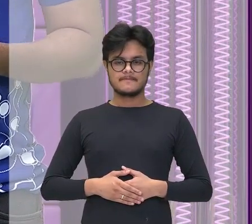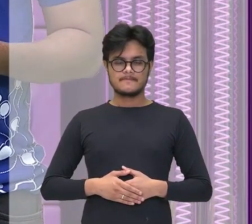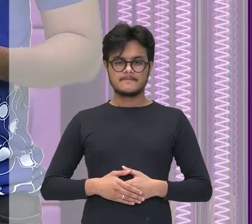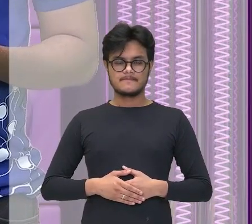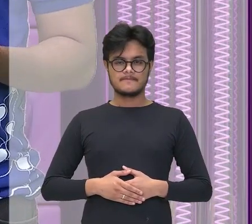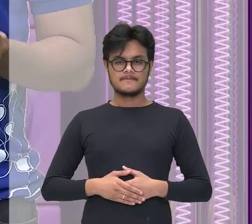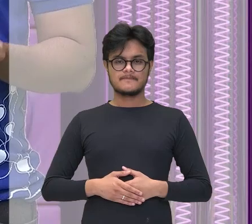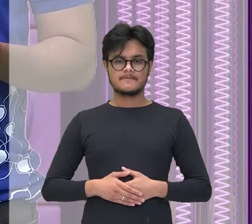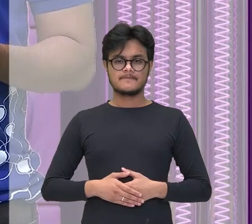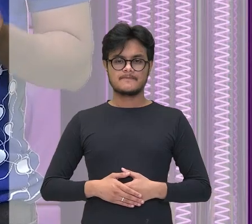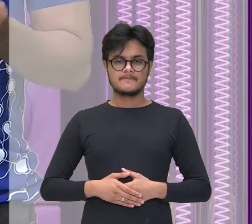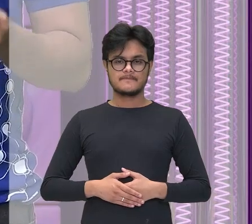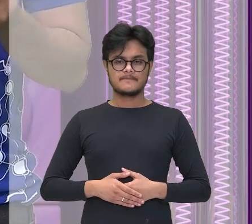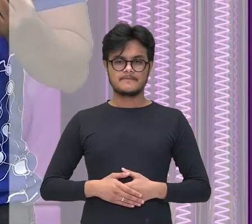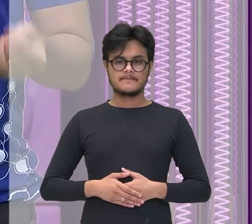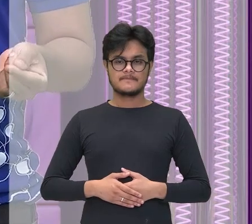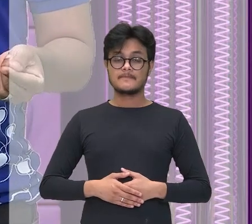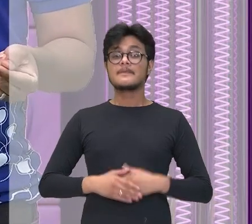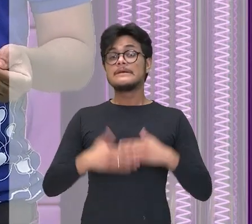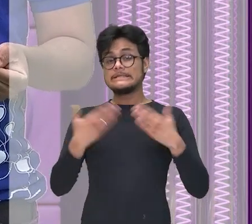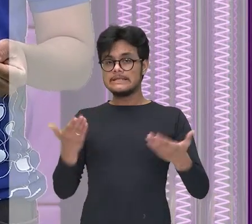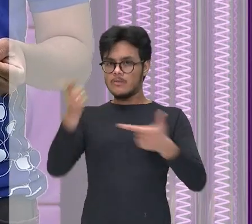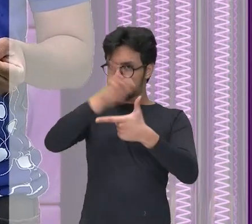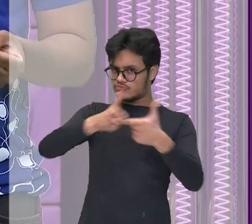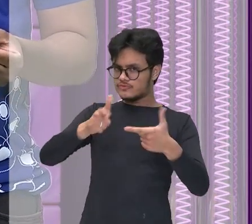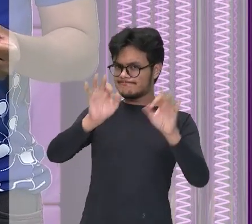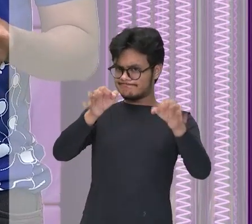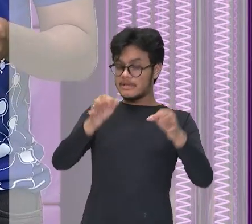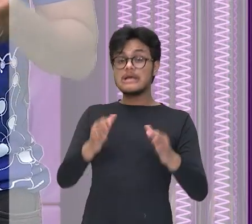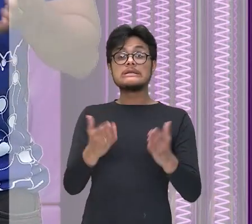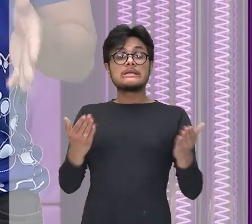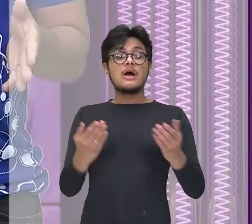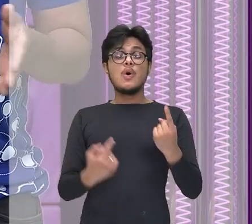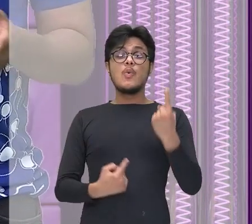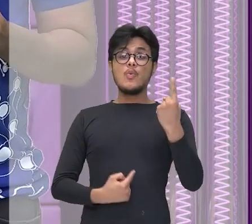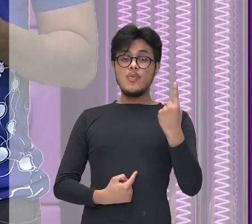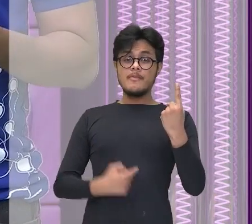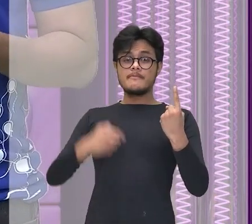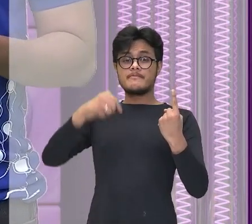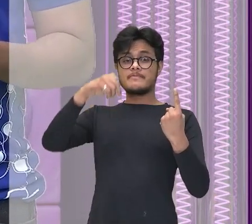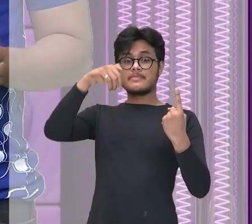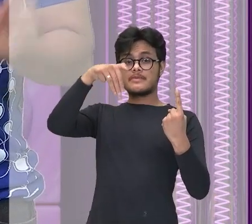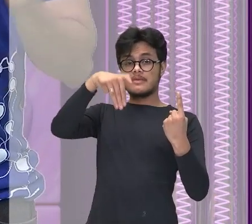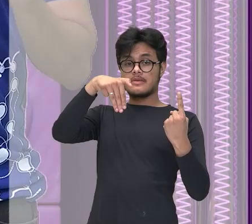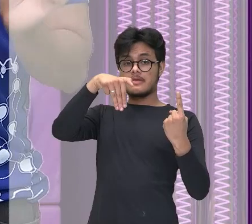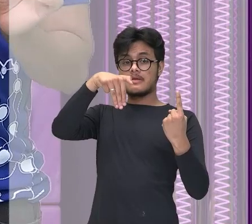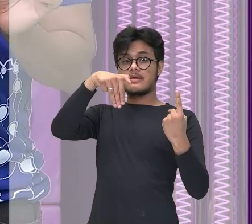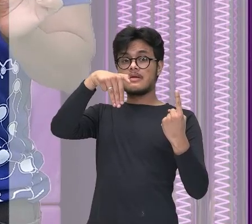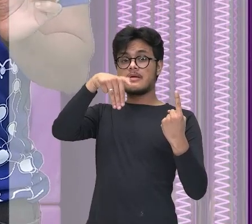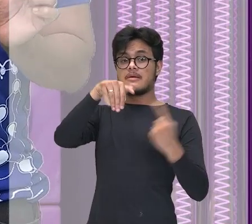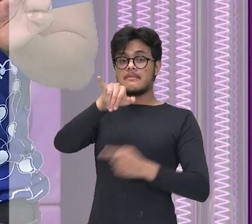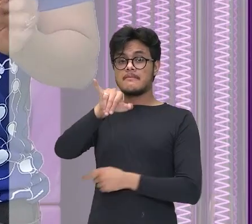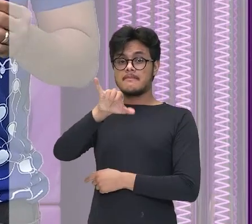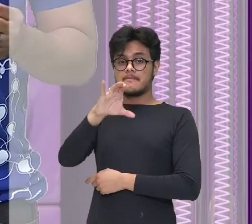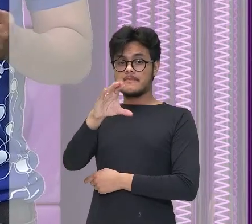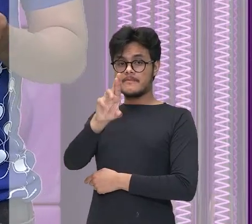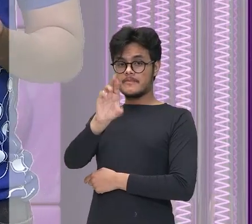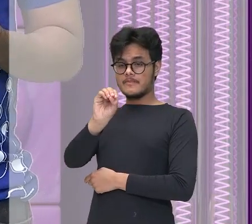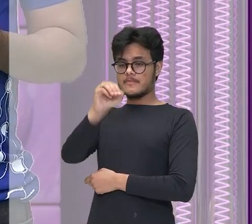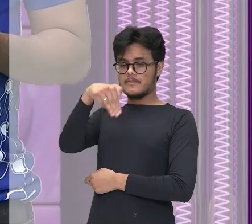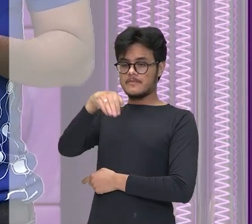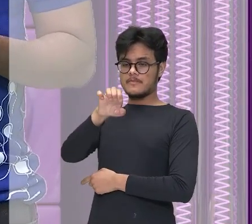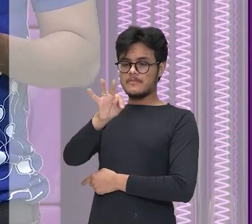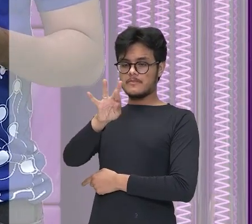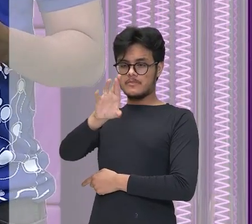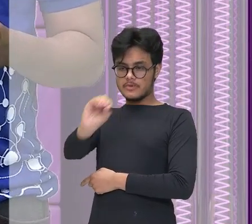equivale a 1 micrômetro. Tudo bem? Então, o micrômetro, eu pego 1 milímetro e divido em